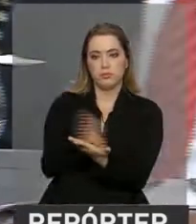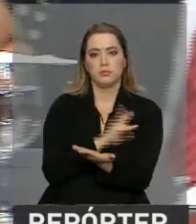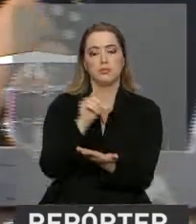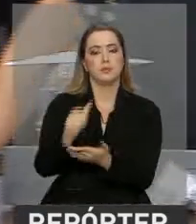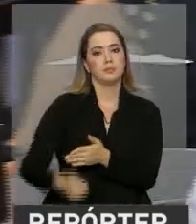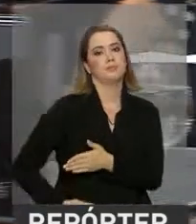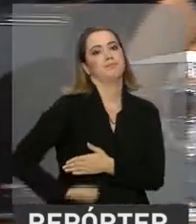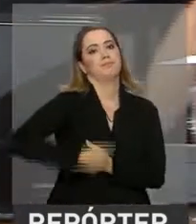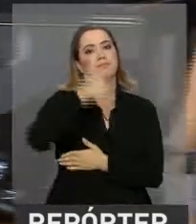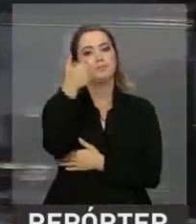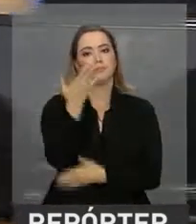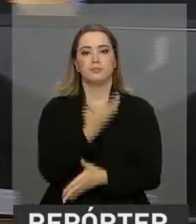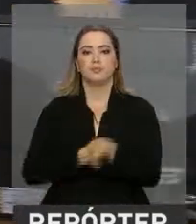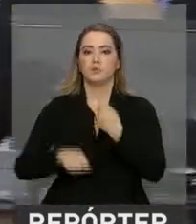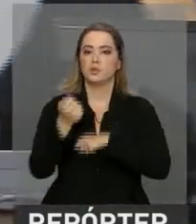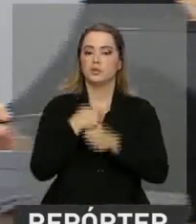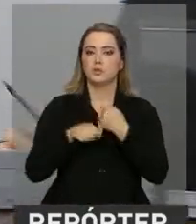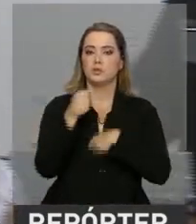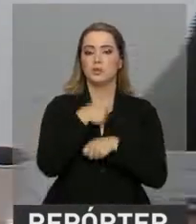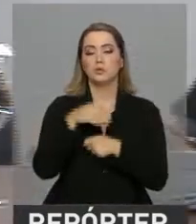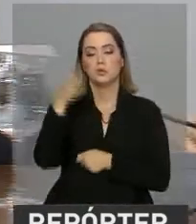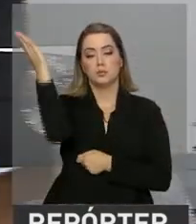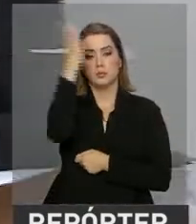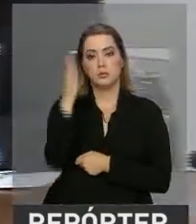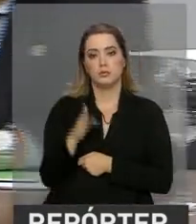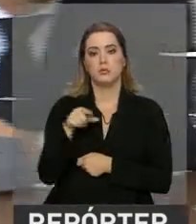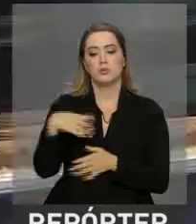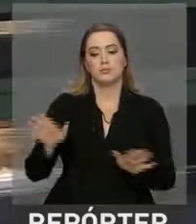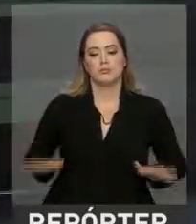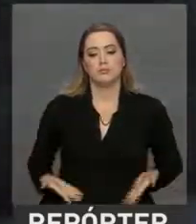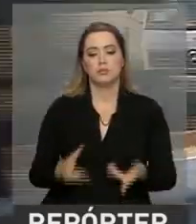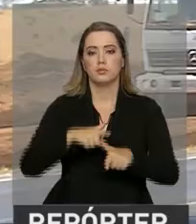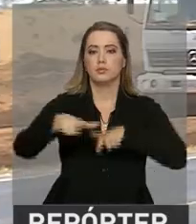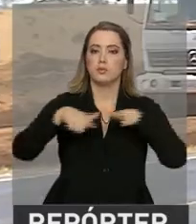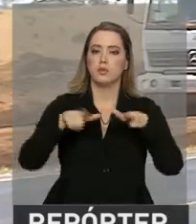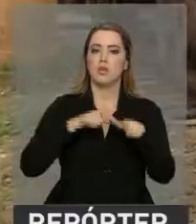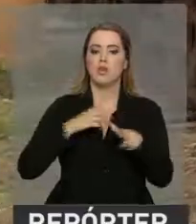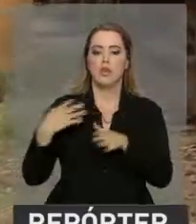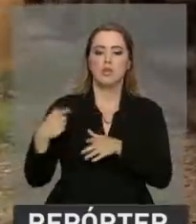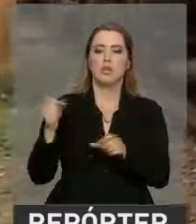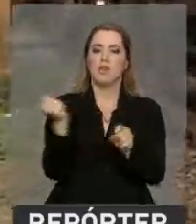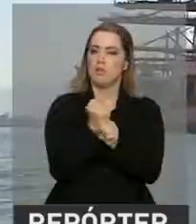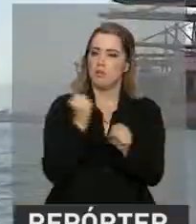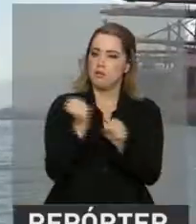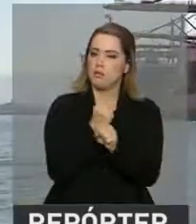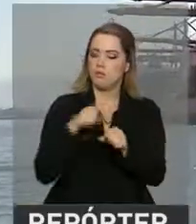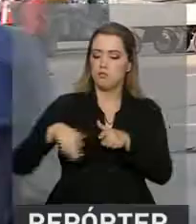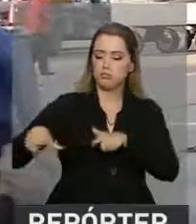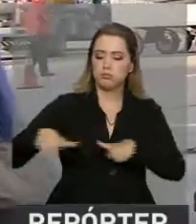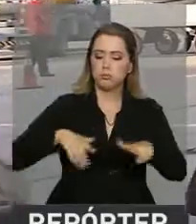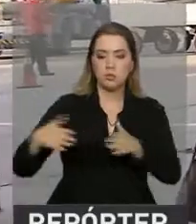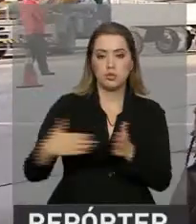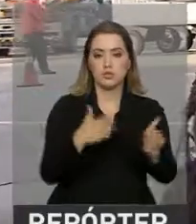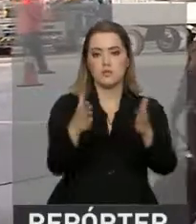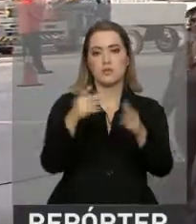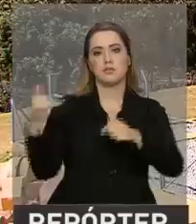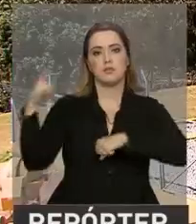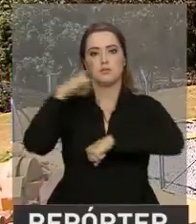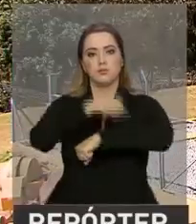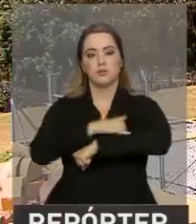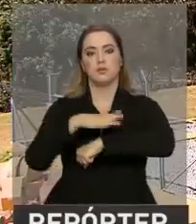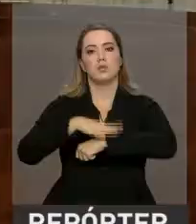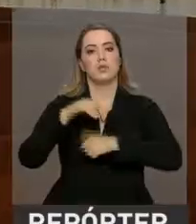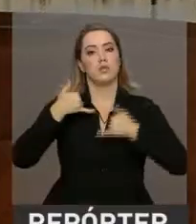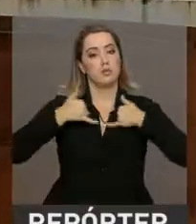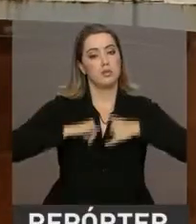nacional e gerar empregos a carteira de projetos envolve rodovias ferrovias portos aeroportos